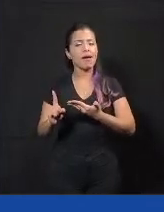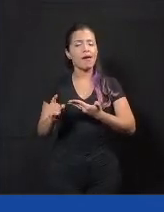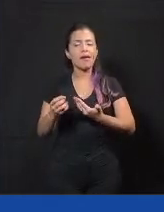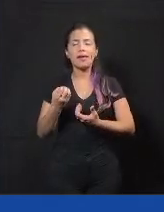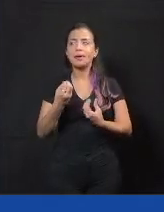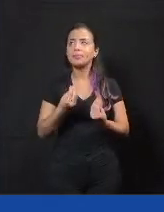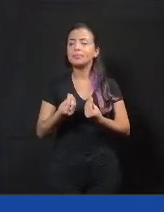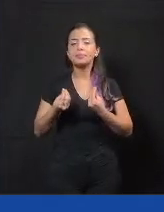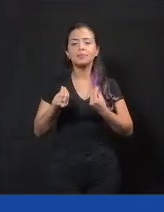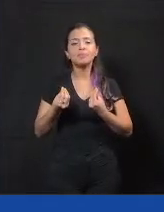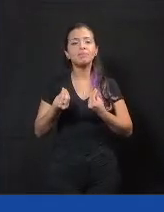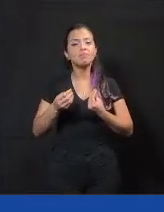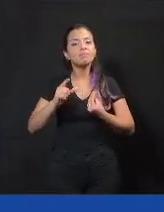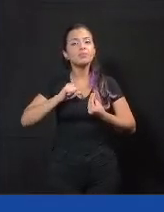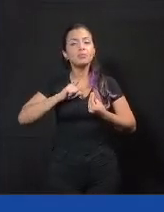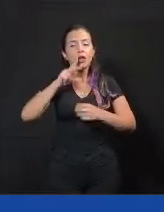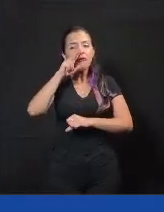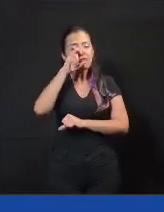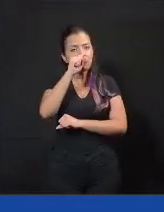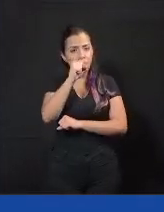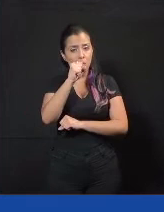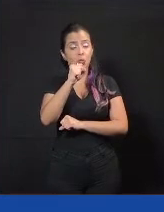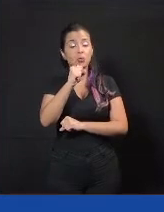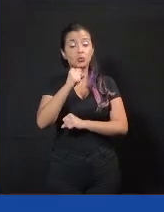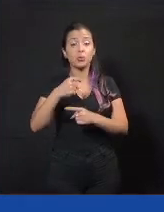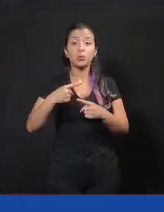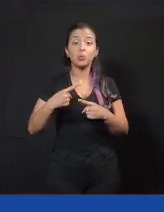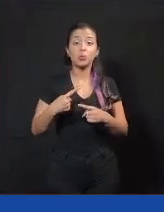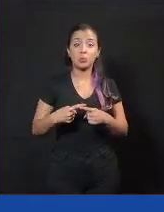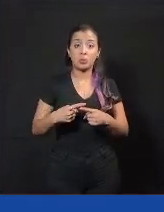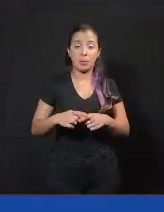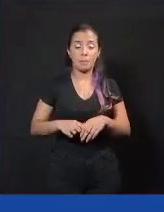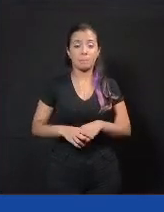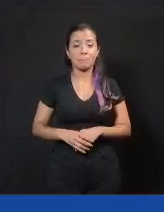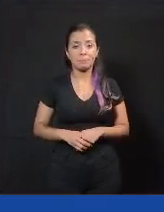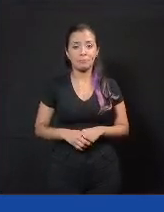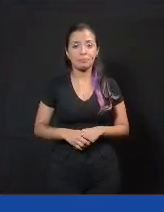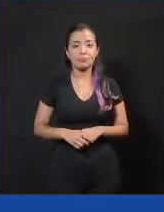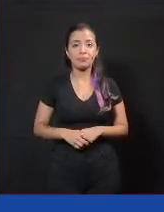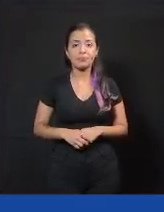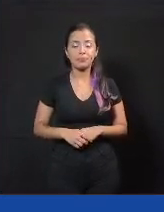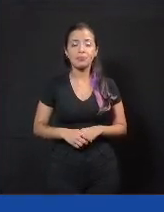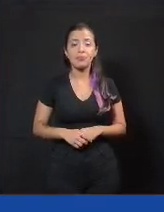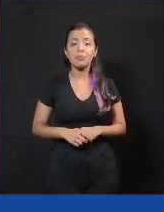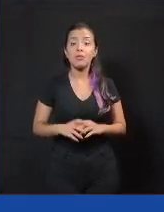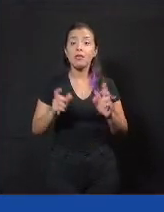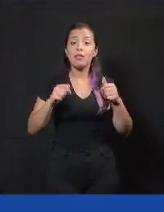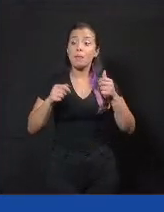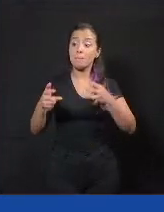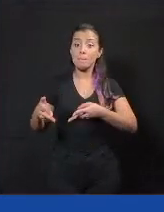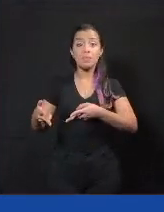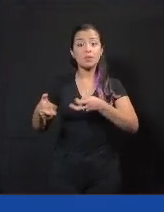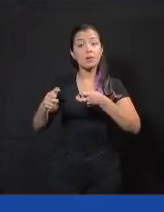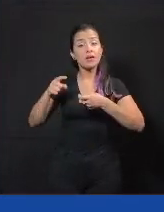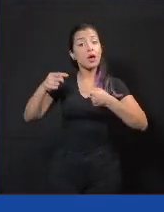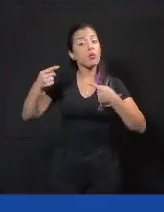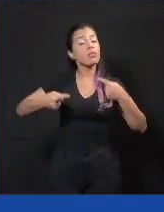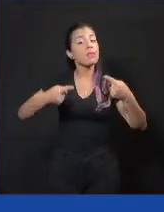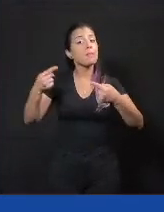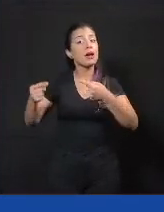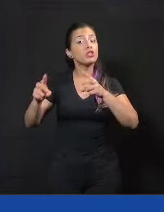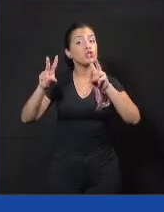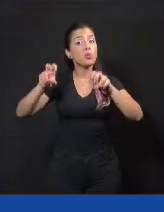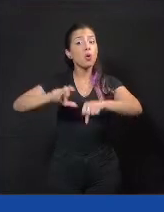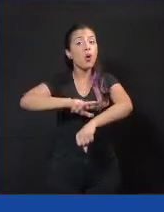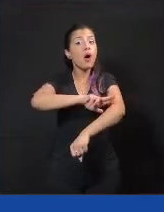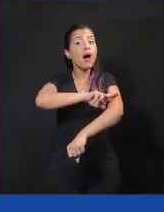muito emblemática porque ela nos faz perceber que o debate sobre o racismo